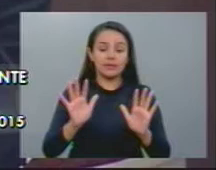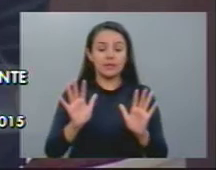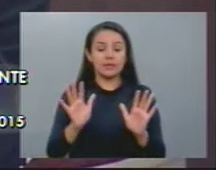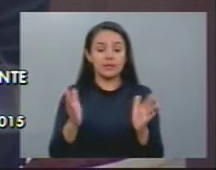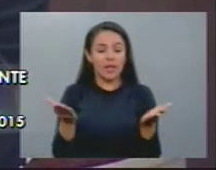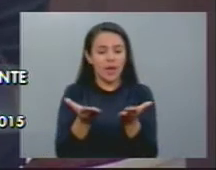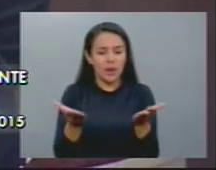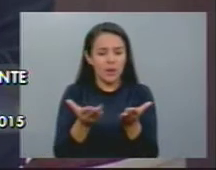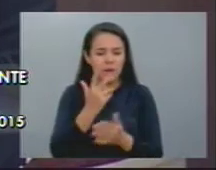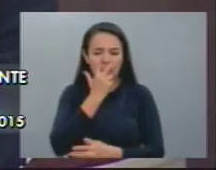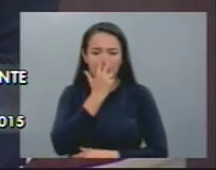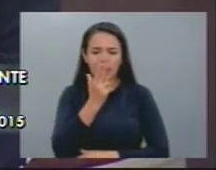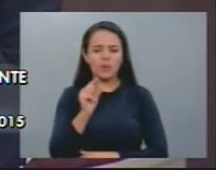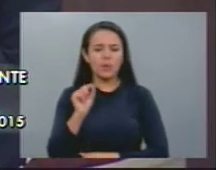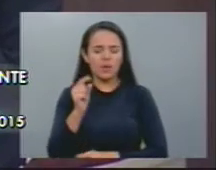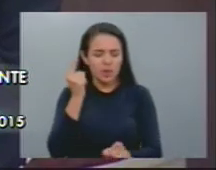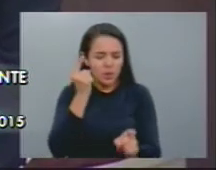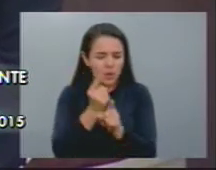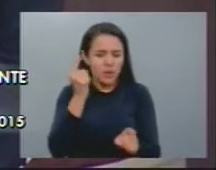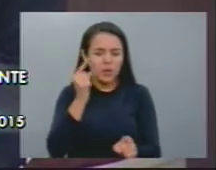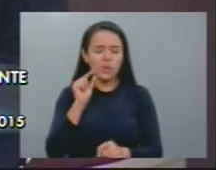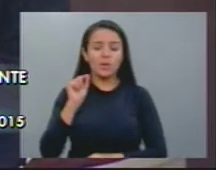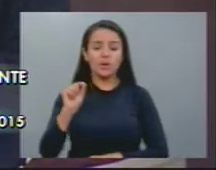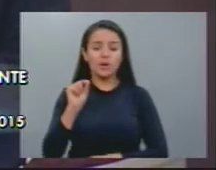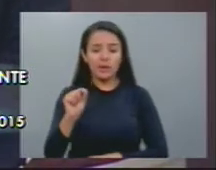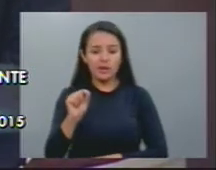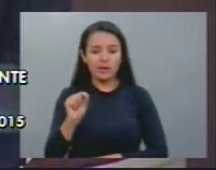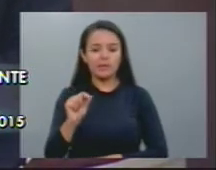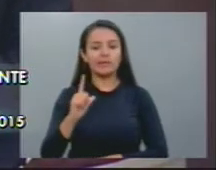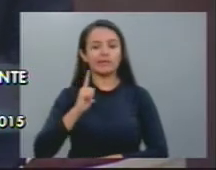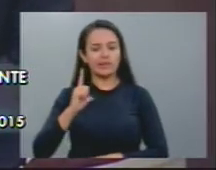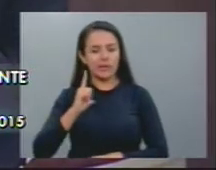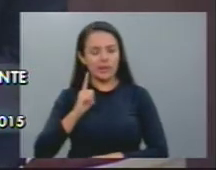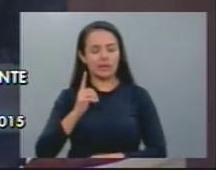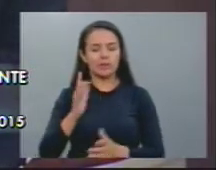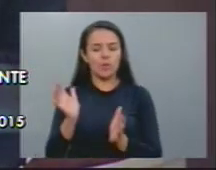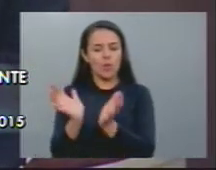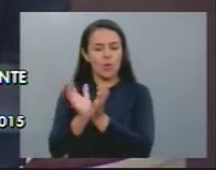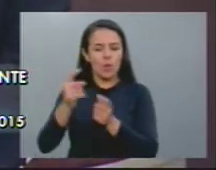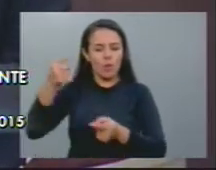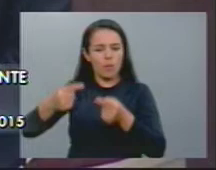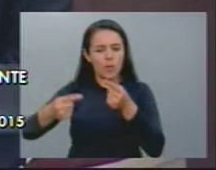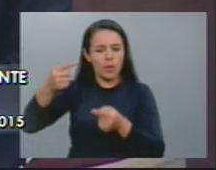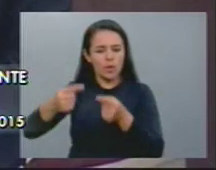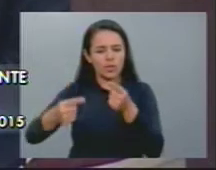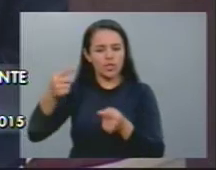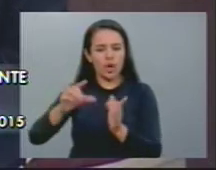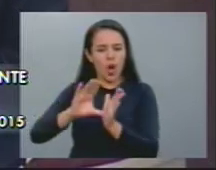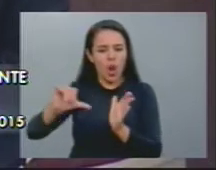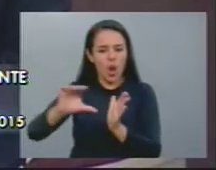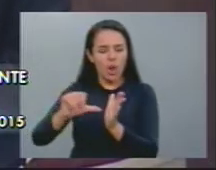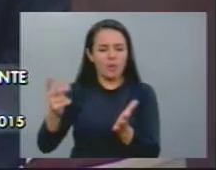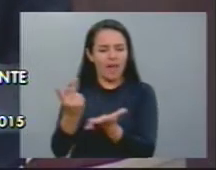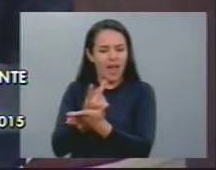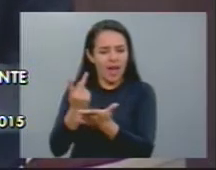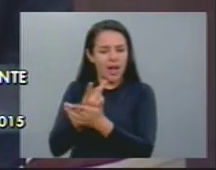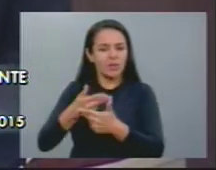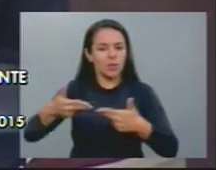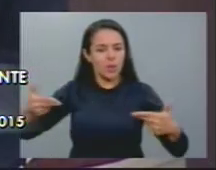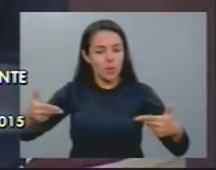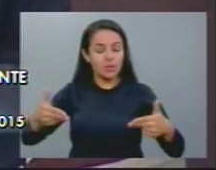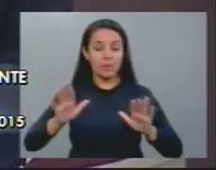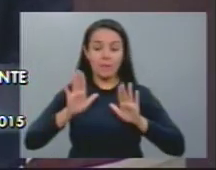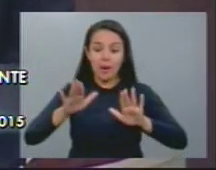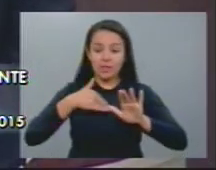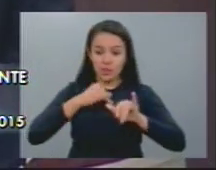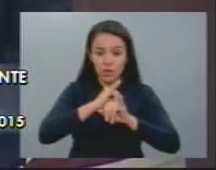que parece, estamos constatando que a disfarçatez venceu o cinismo. Quero avisar que o crime não vencerá a justiça, a decepção não pode